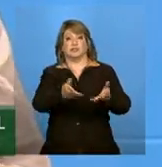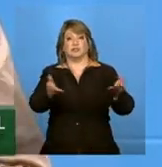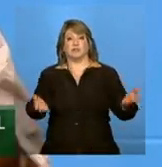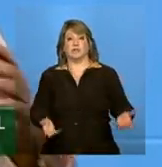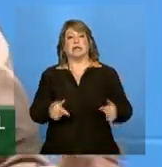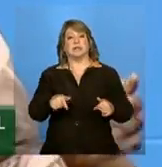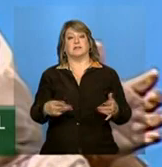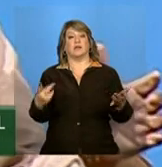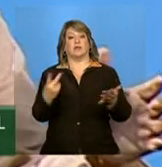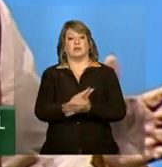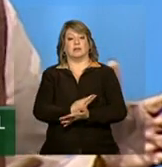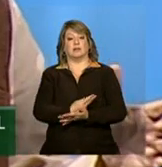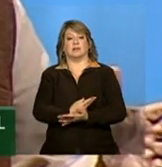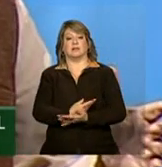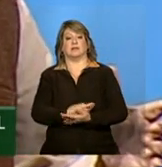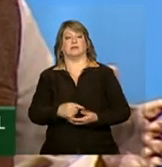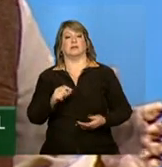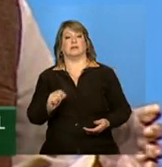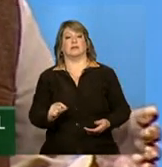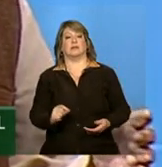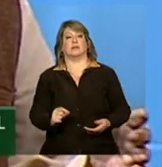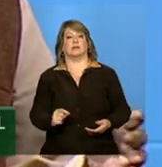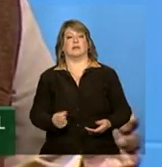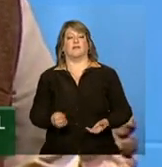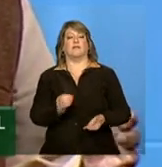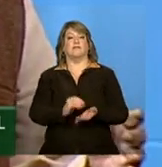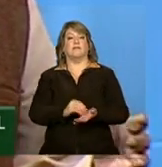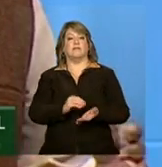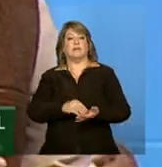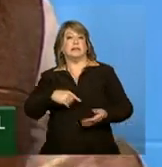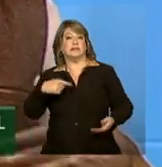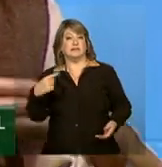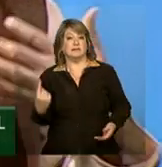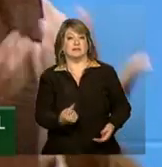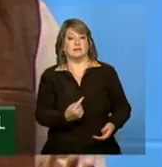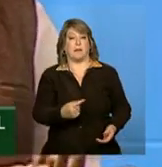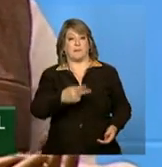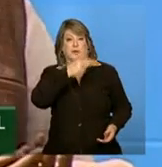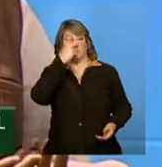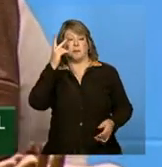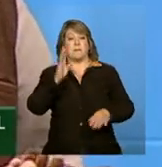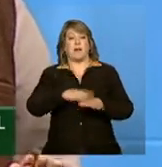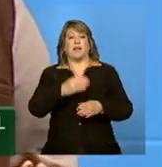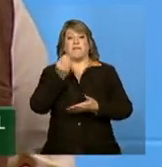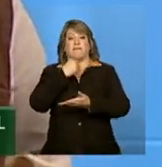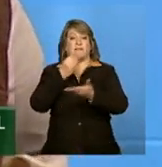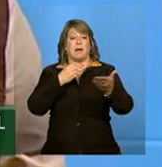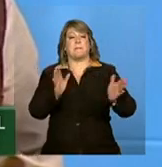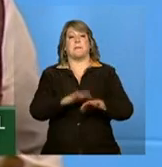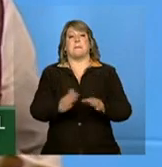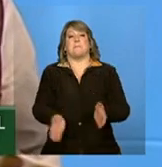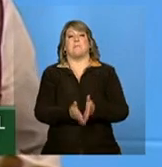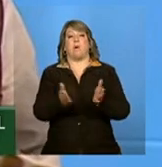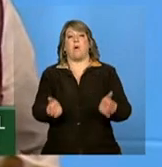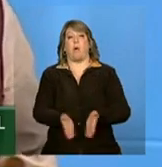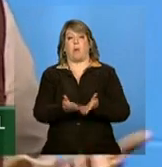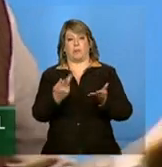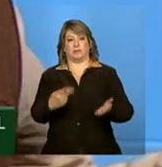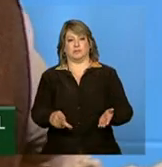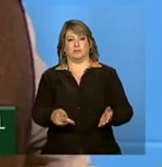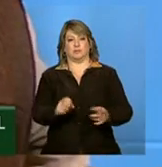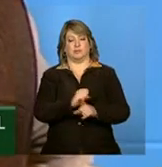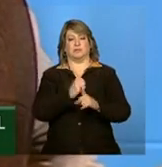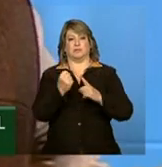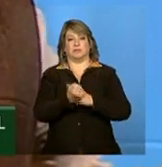falta, a danos para as pessoas, principalmente as pessoas mais vulneráveis e mais pobres da população, que muitas vezes têm